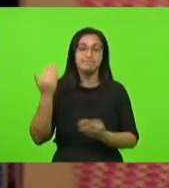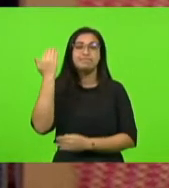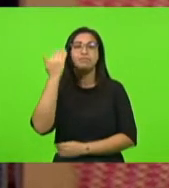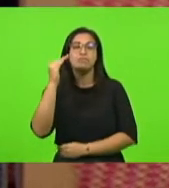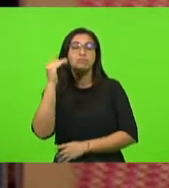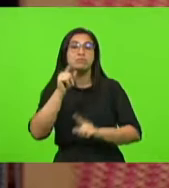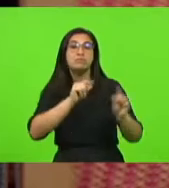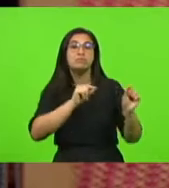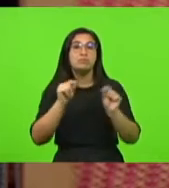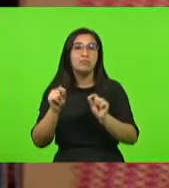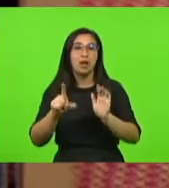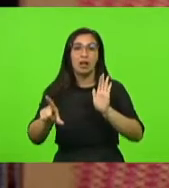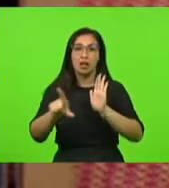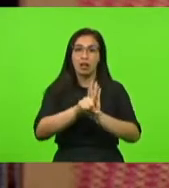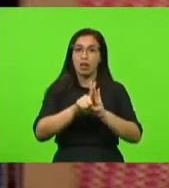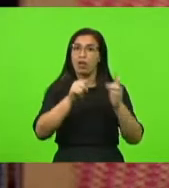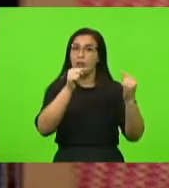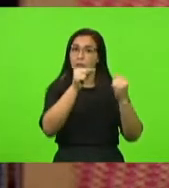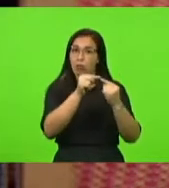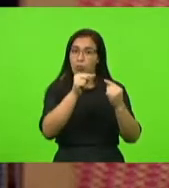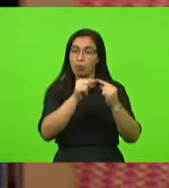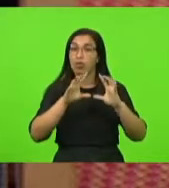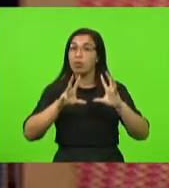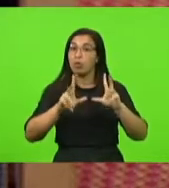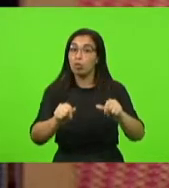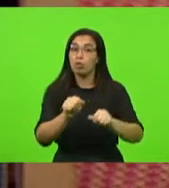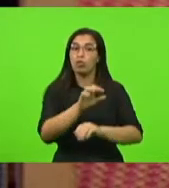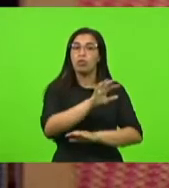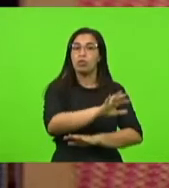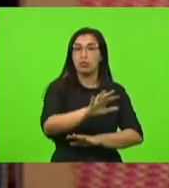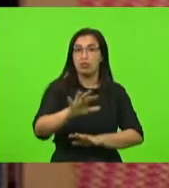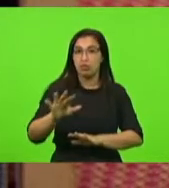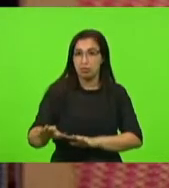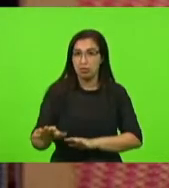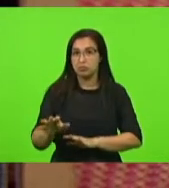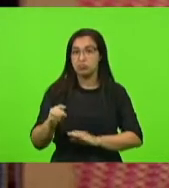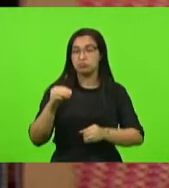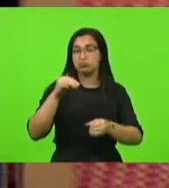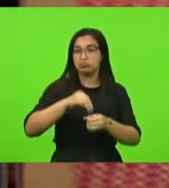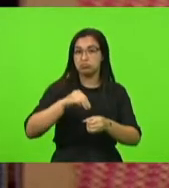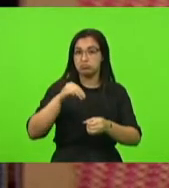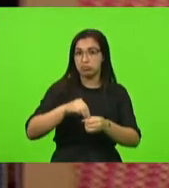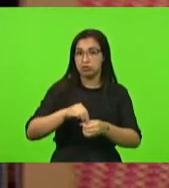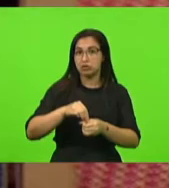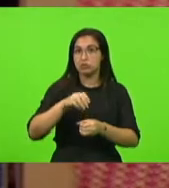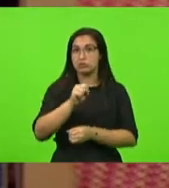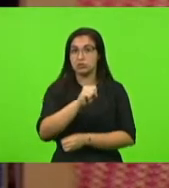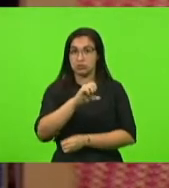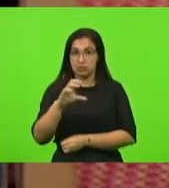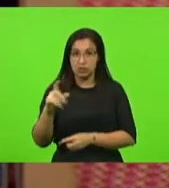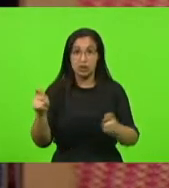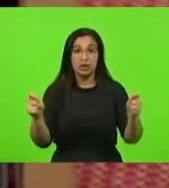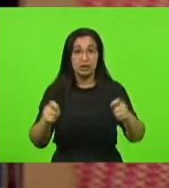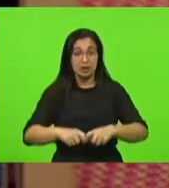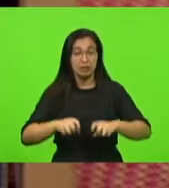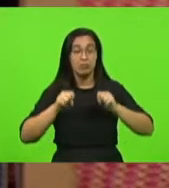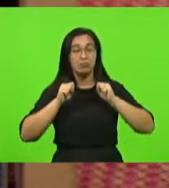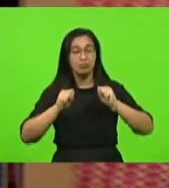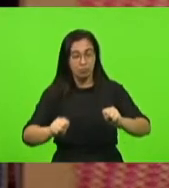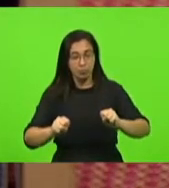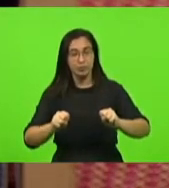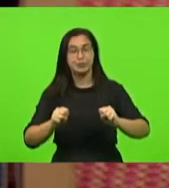que, legalmente, todas as regiões, todos os municípios de Santa Catarina devem